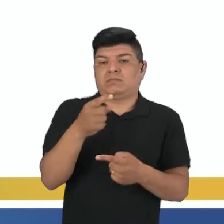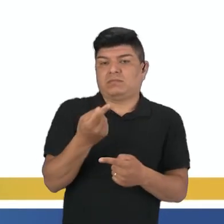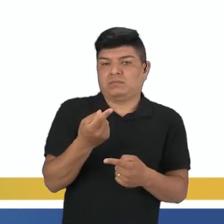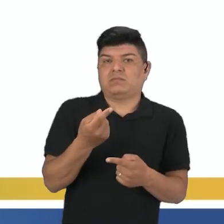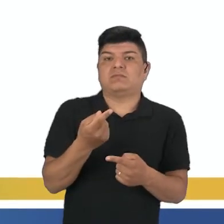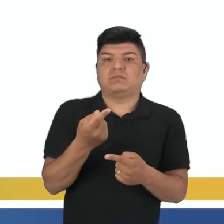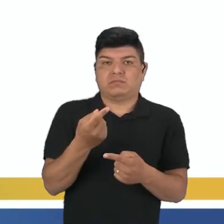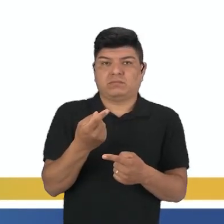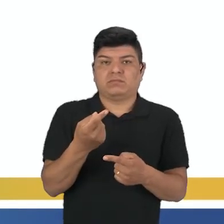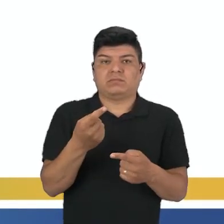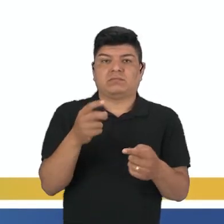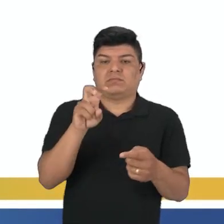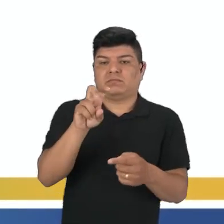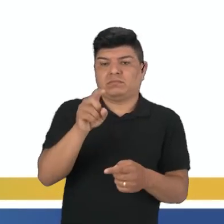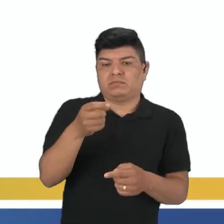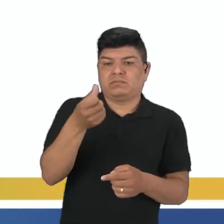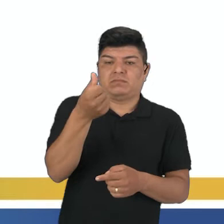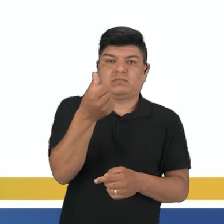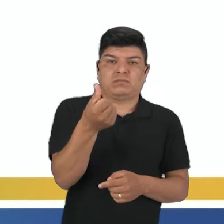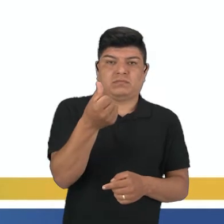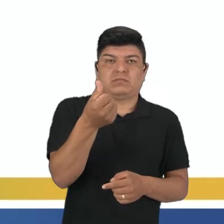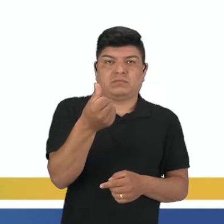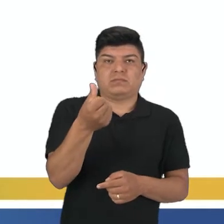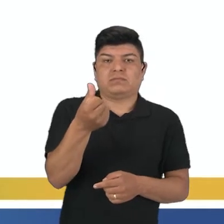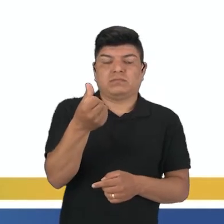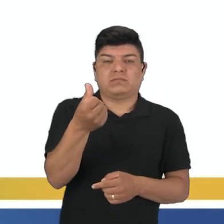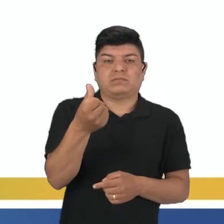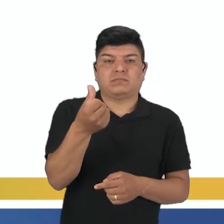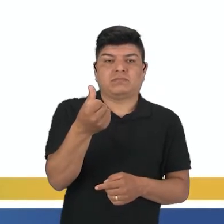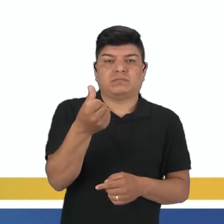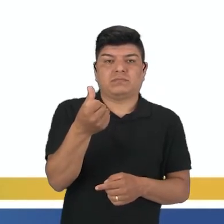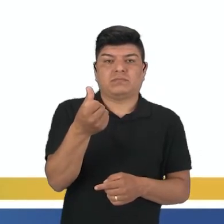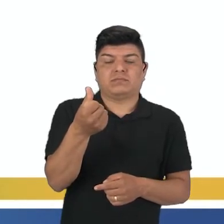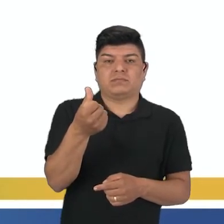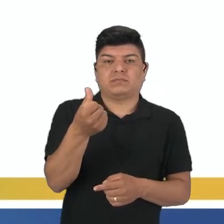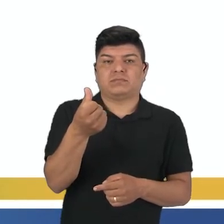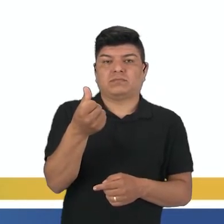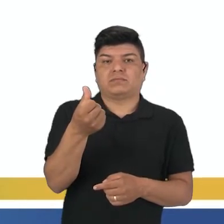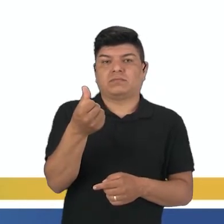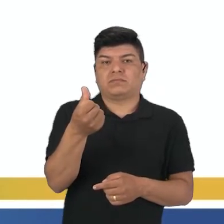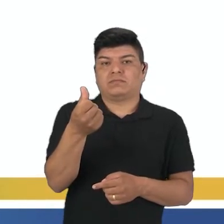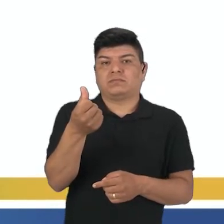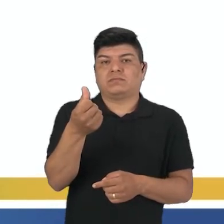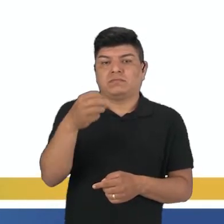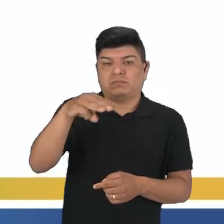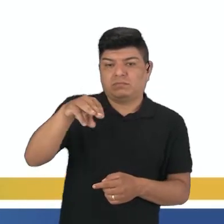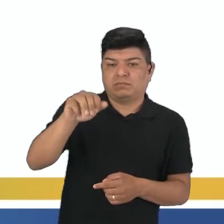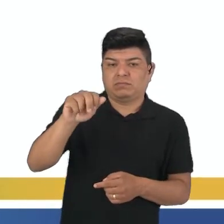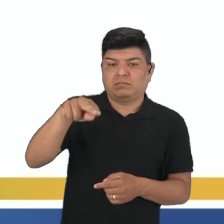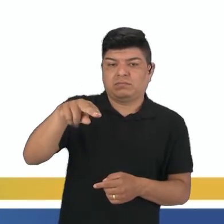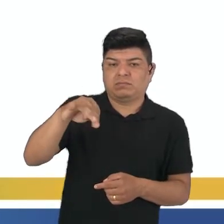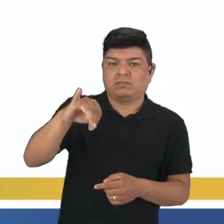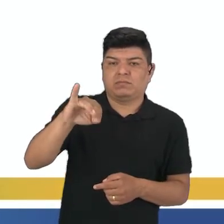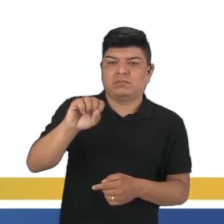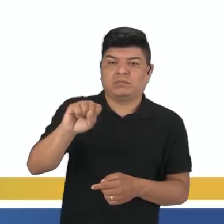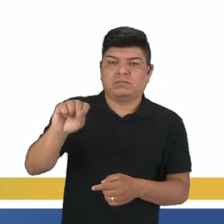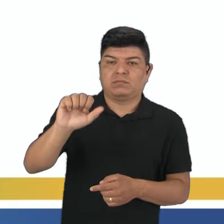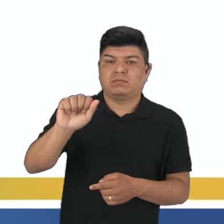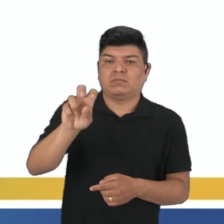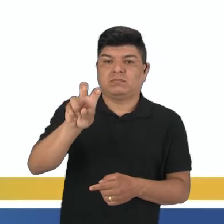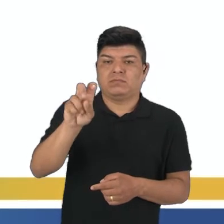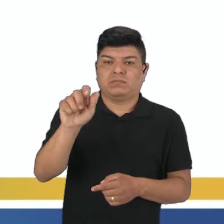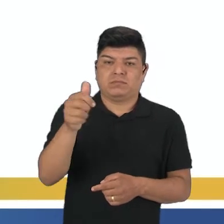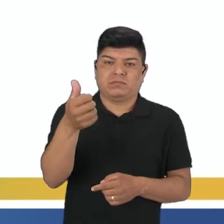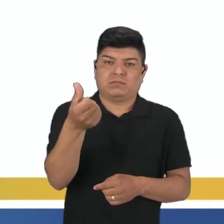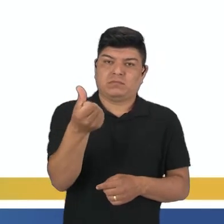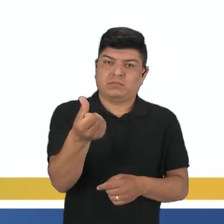foi parar lá entre 5 e 6. Então, eu obtive aí o número 5,6. Então, a mantiça vai ser